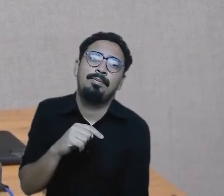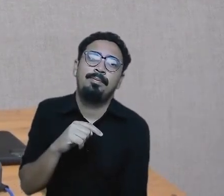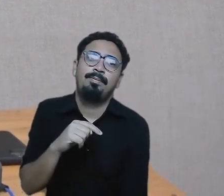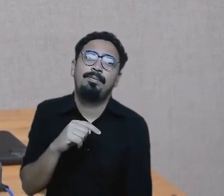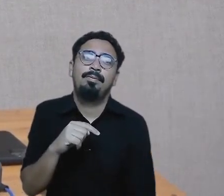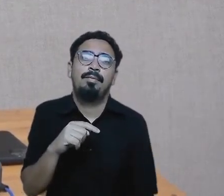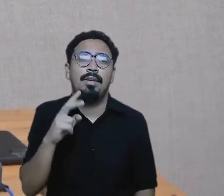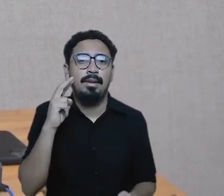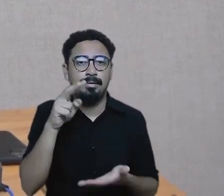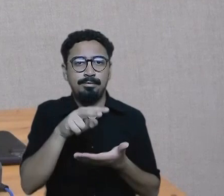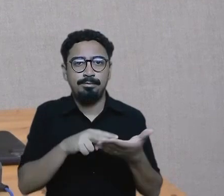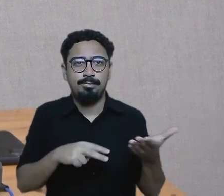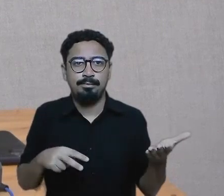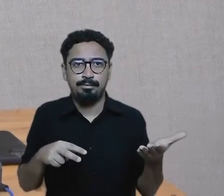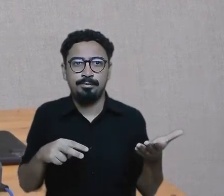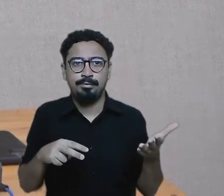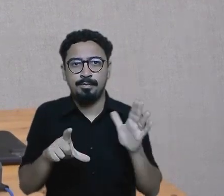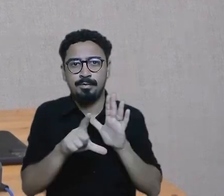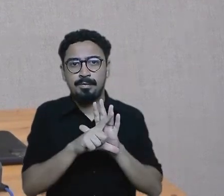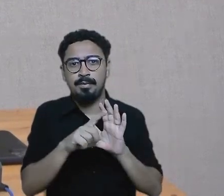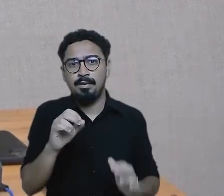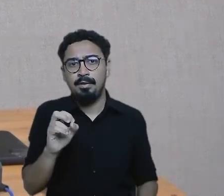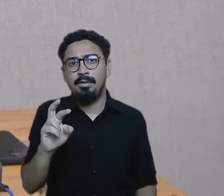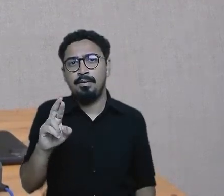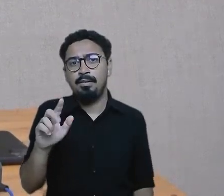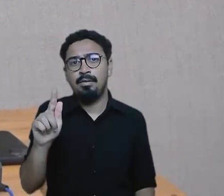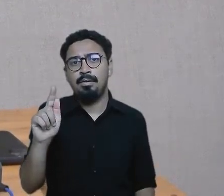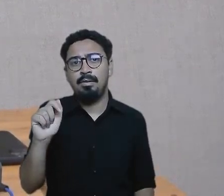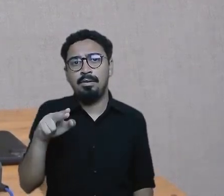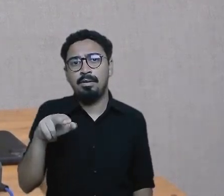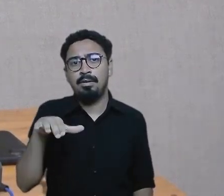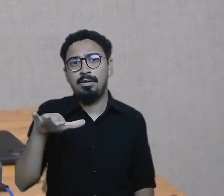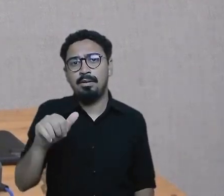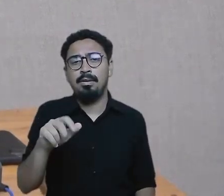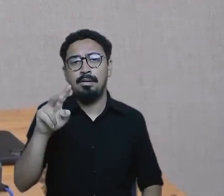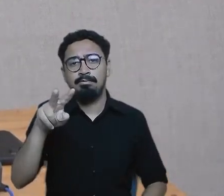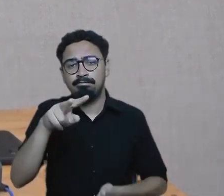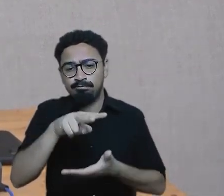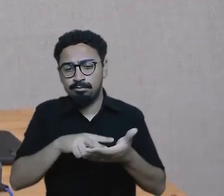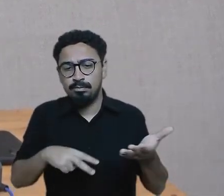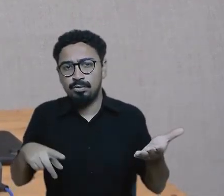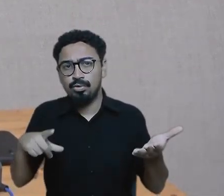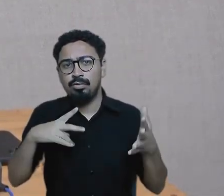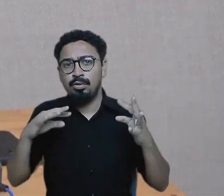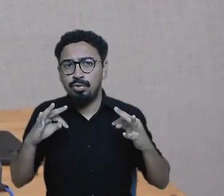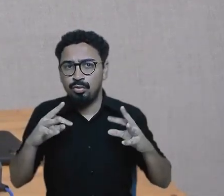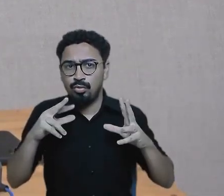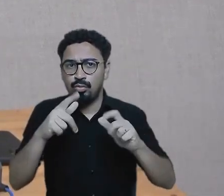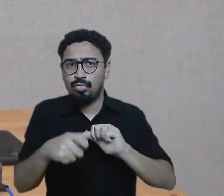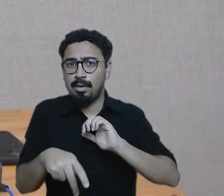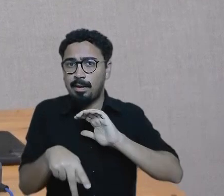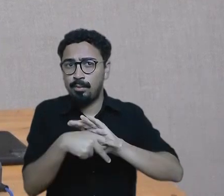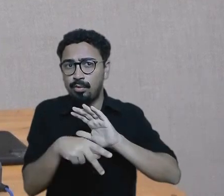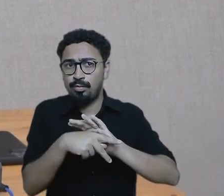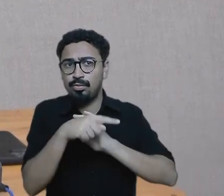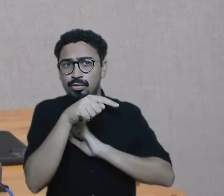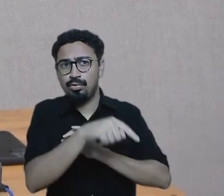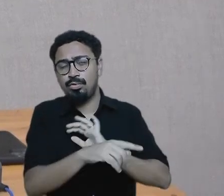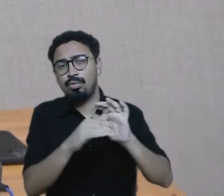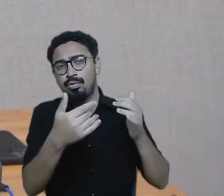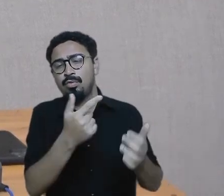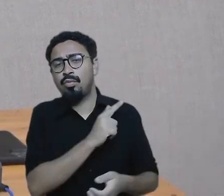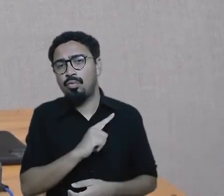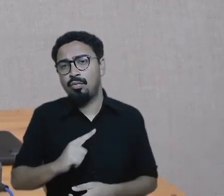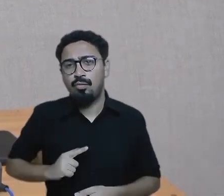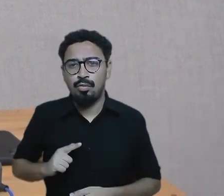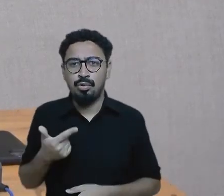que tem lá as matérias específicas que se tratam em relação a isso então o governo ele não tá fazendo nenhum tipo de